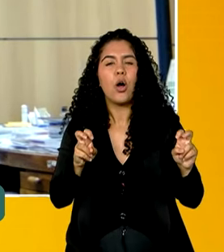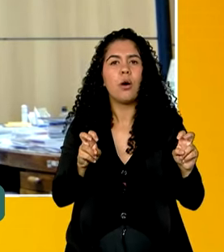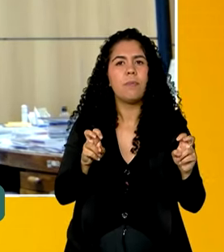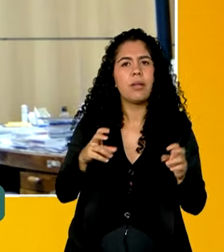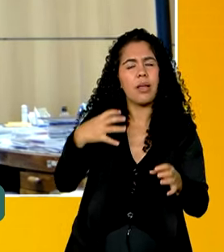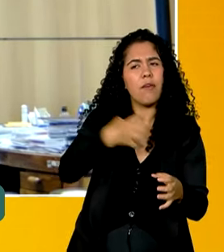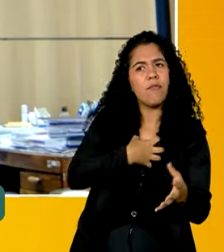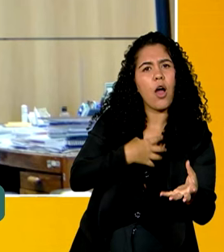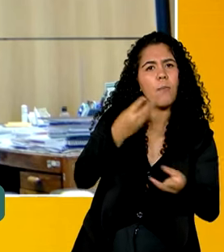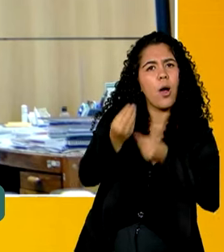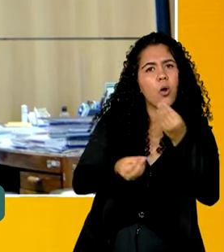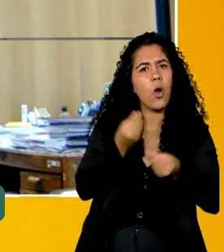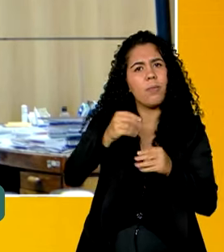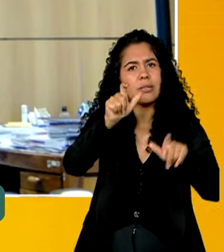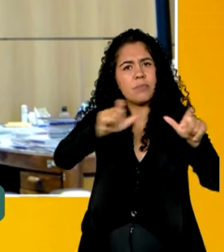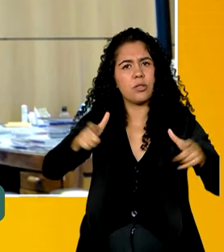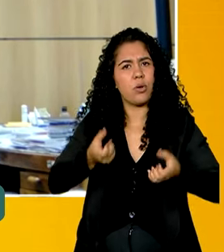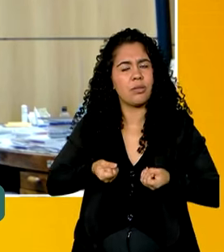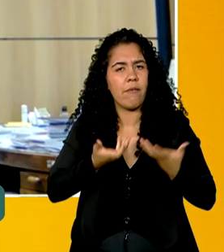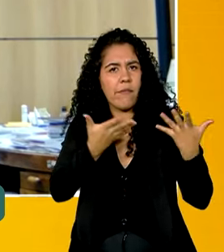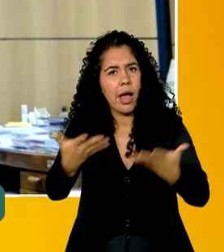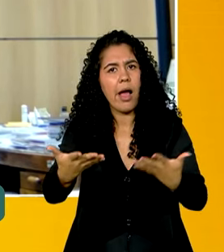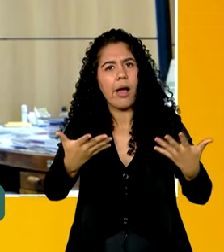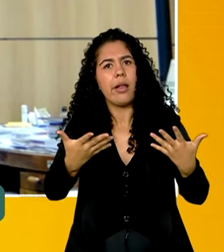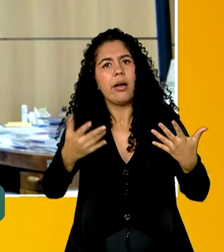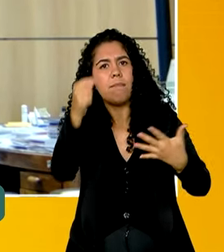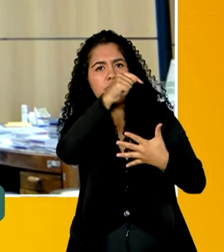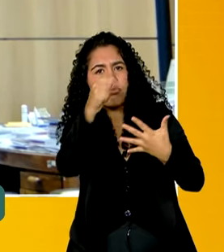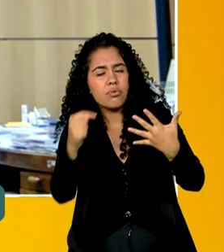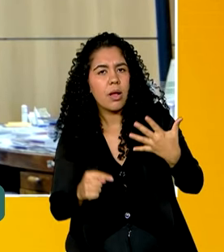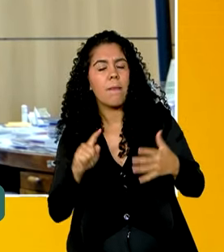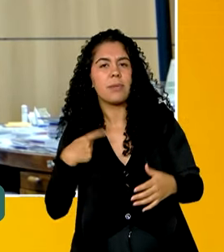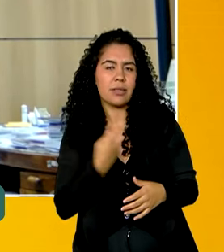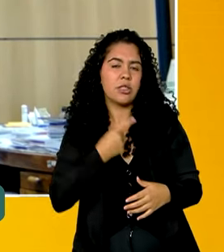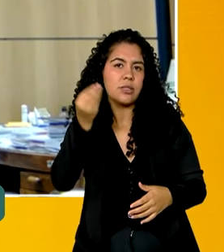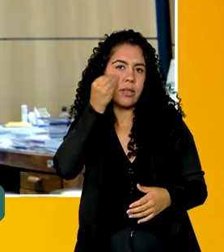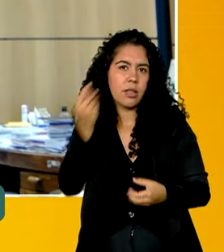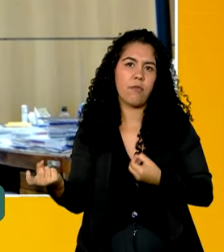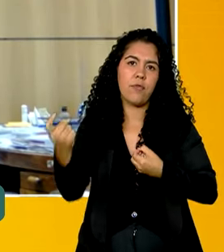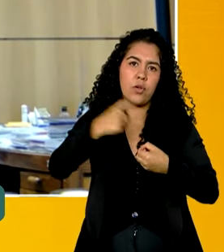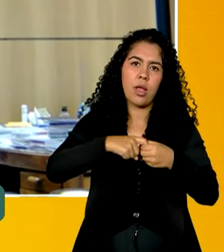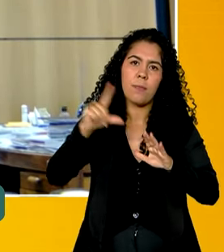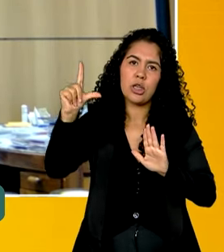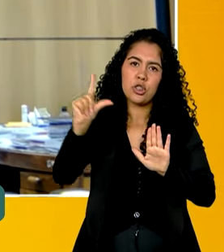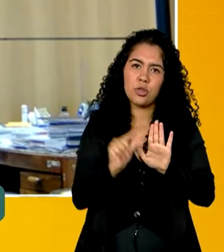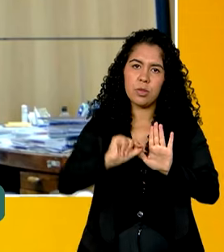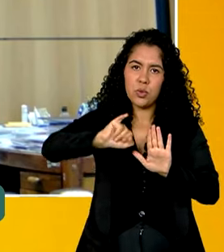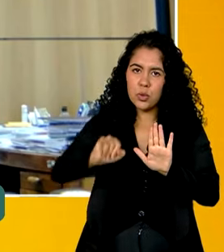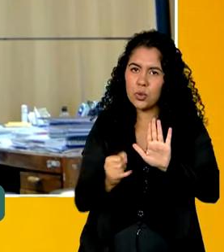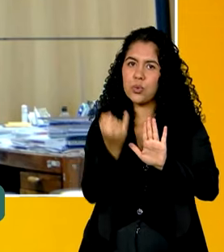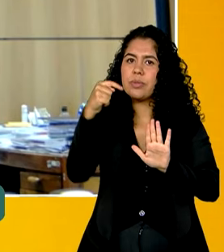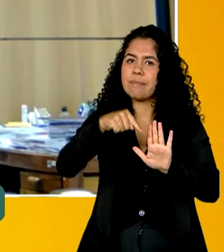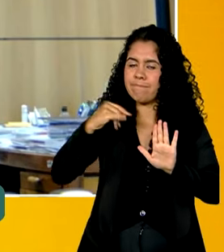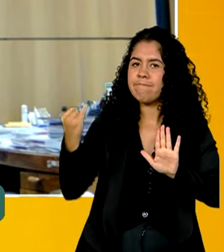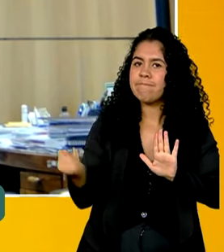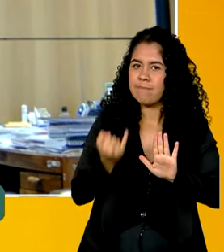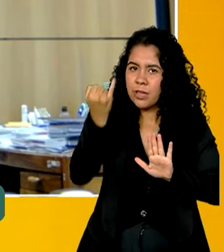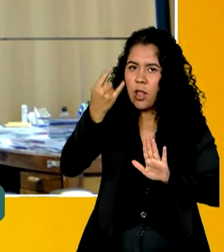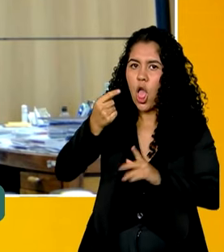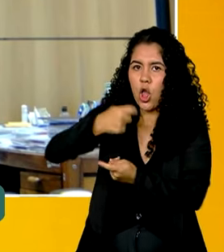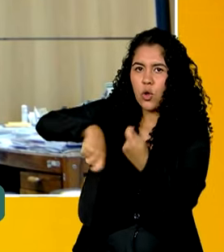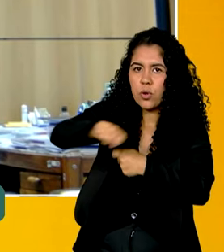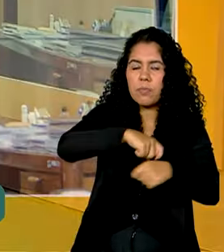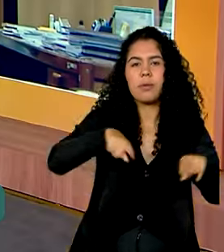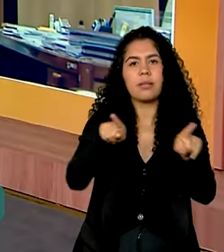interpretar corretamente as narrativas para poder a gente retomar o processo de redução de juros, que seria muito importante para a economia e para a